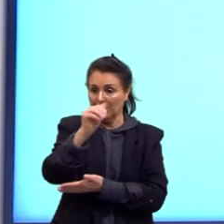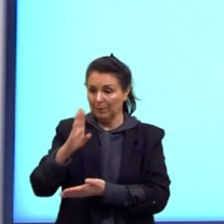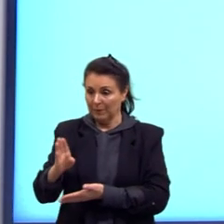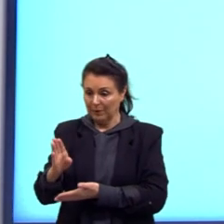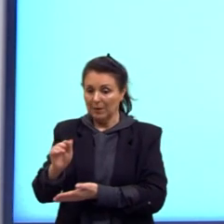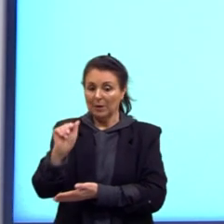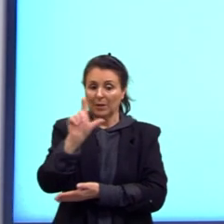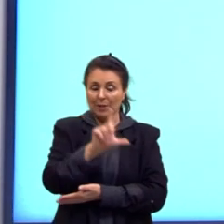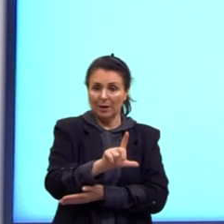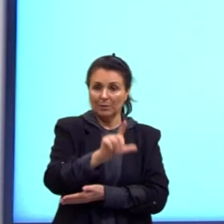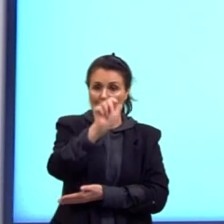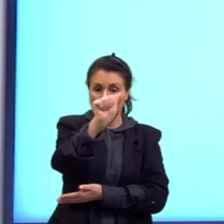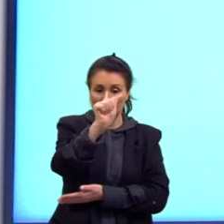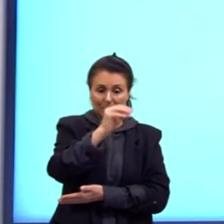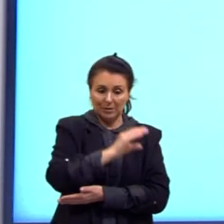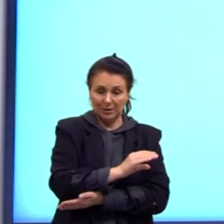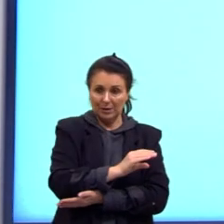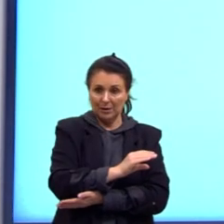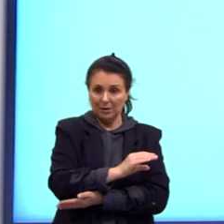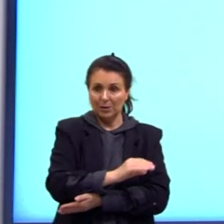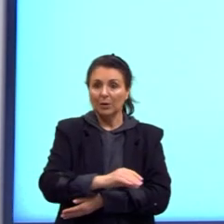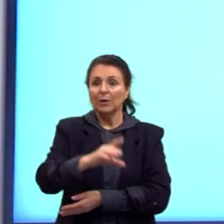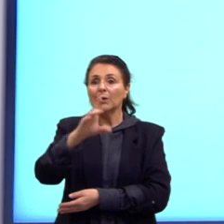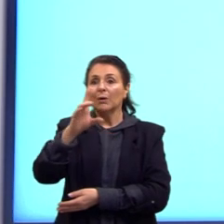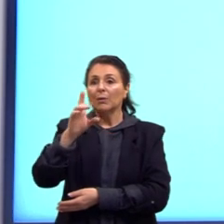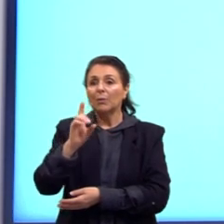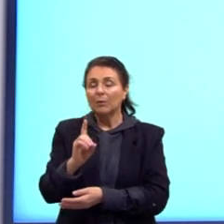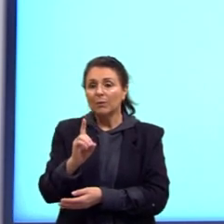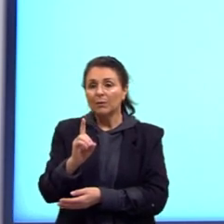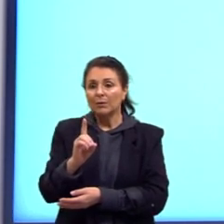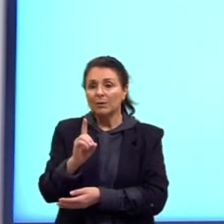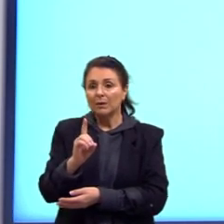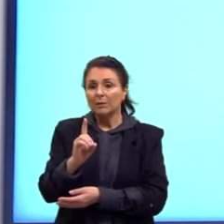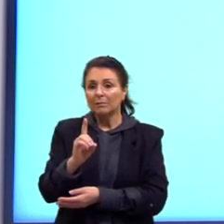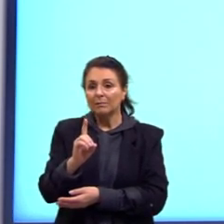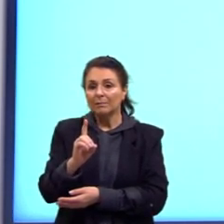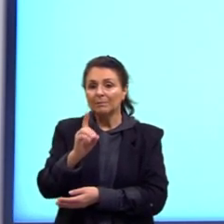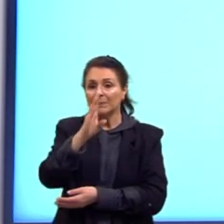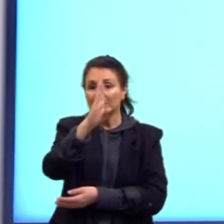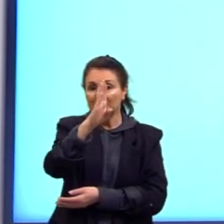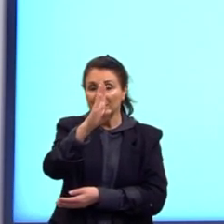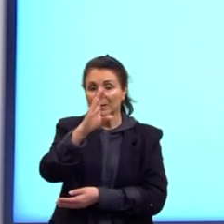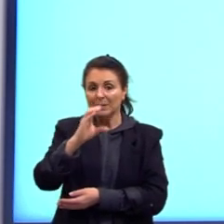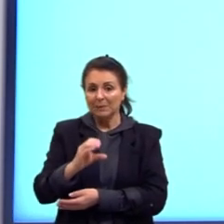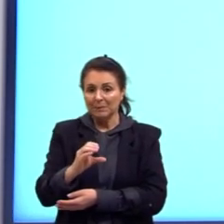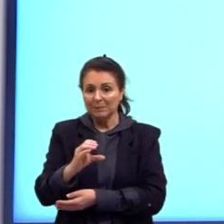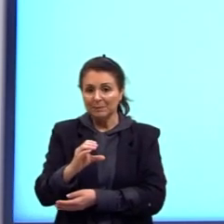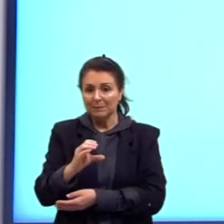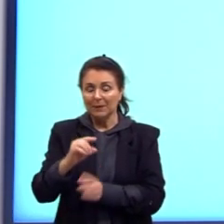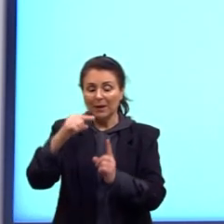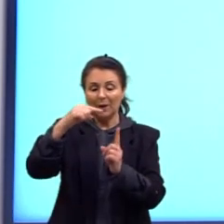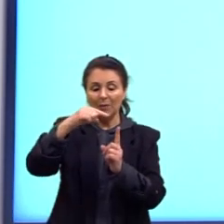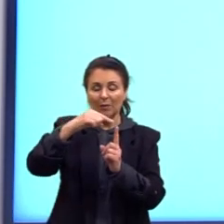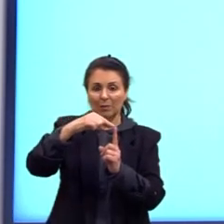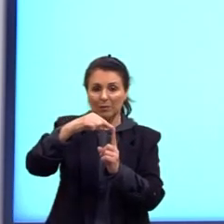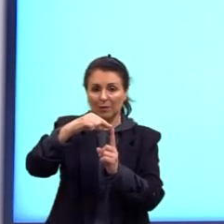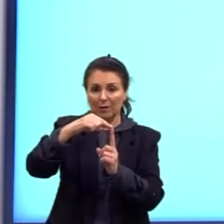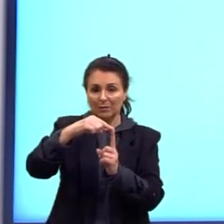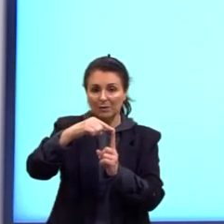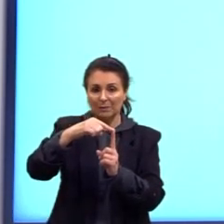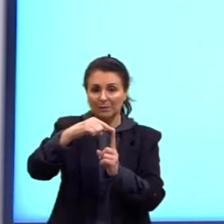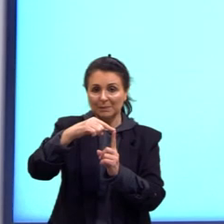o ponto de ele fica exatamente sobre o lado então aqui é né seria um vértice que foi